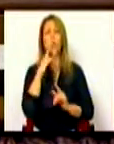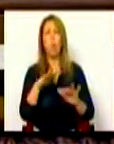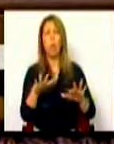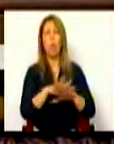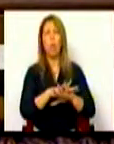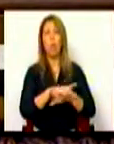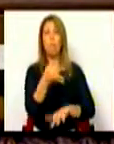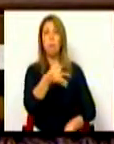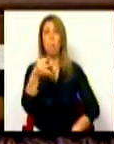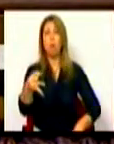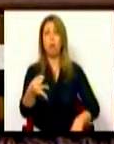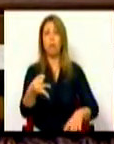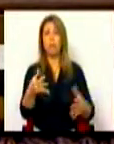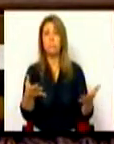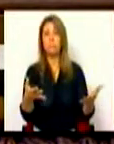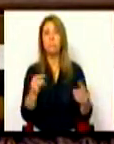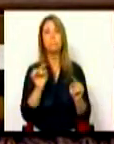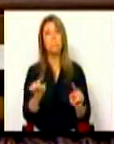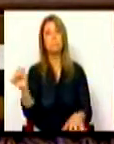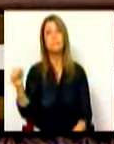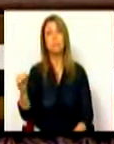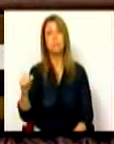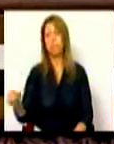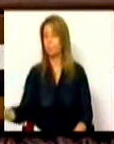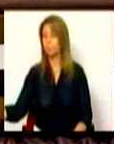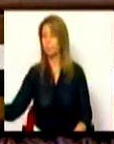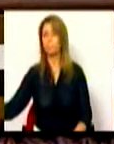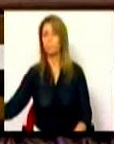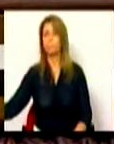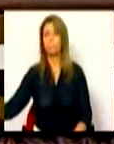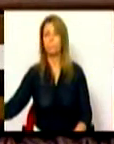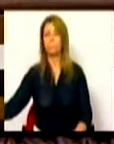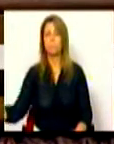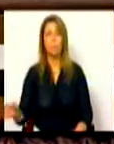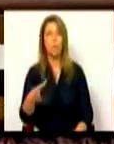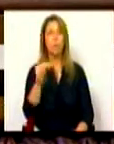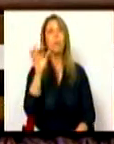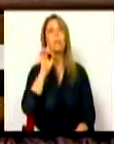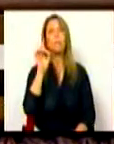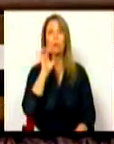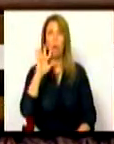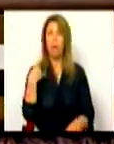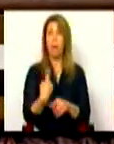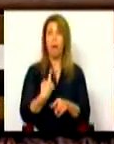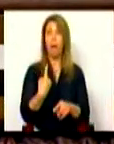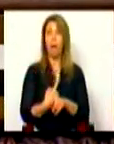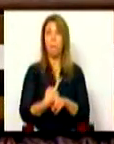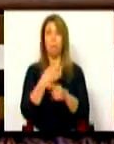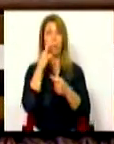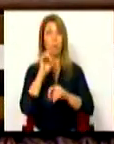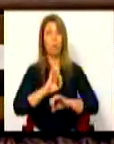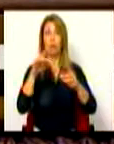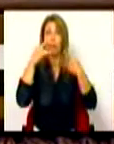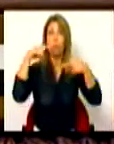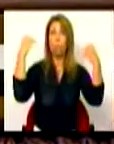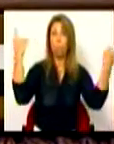Portas. Essa sim, muito importante, mas que nem por isso viu a luz do dia durante os